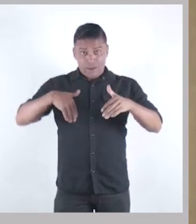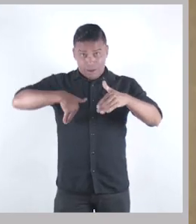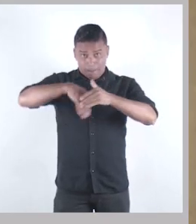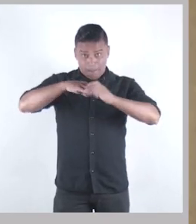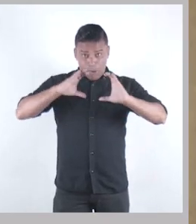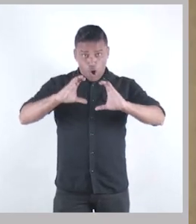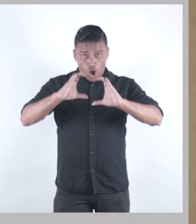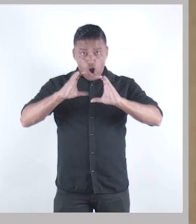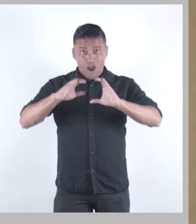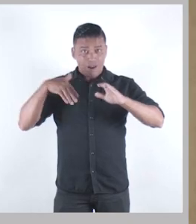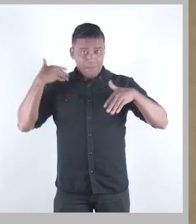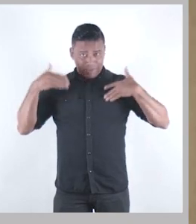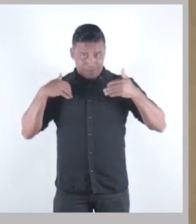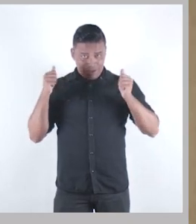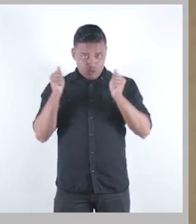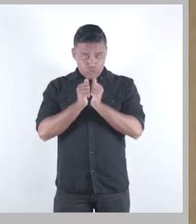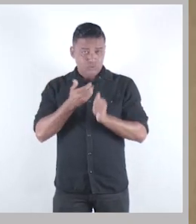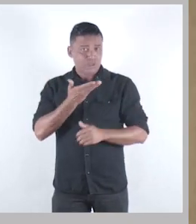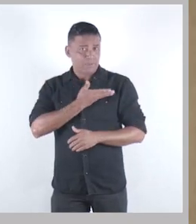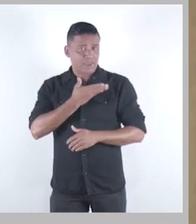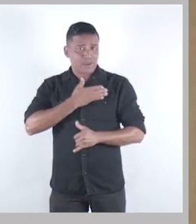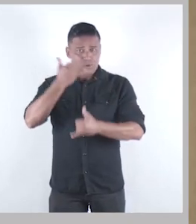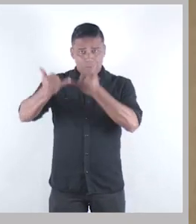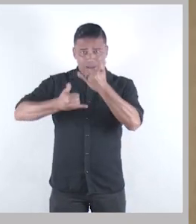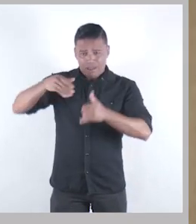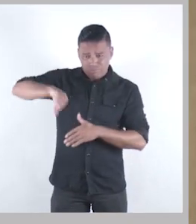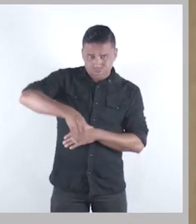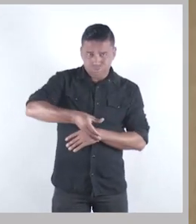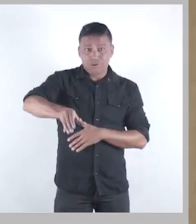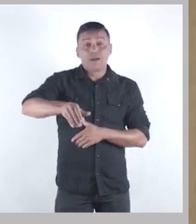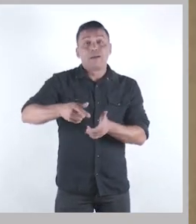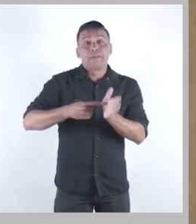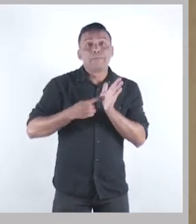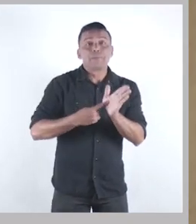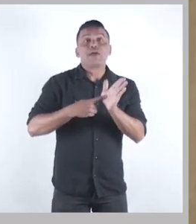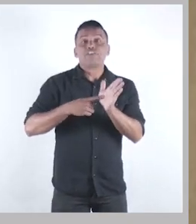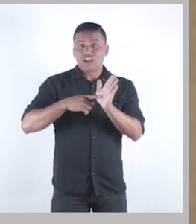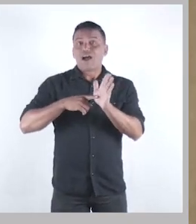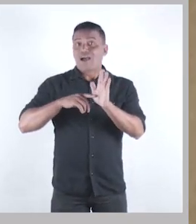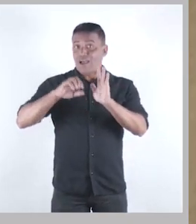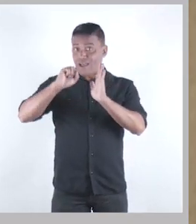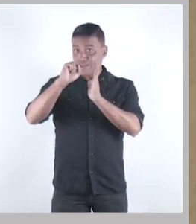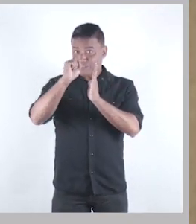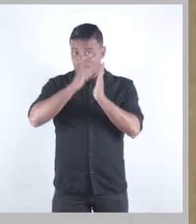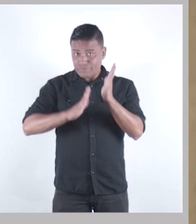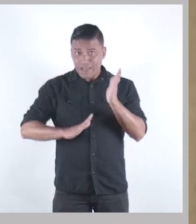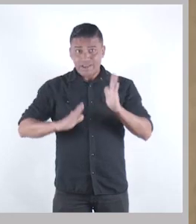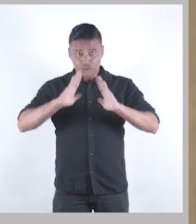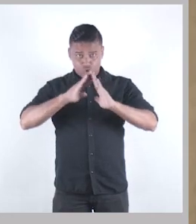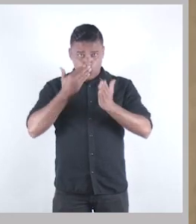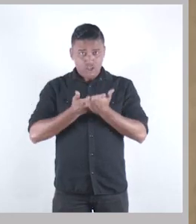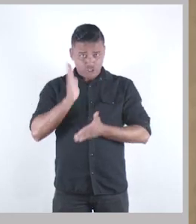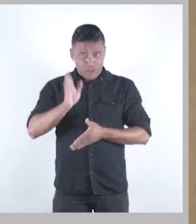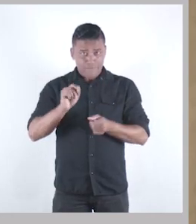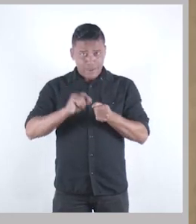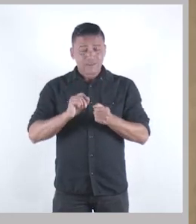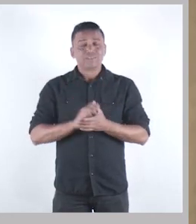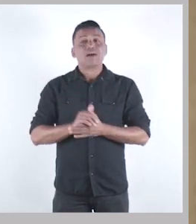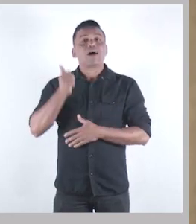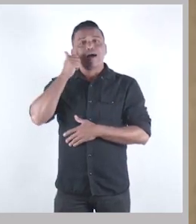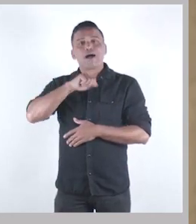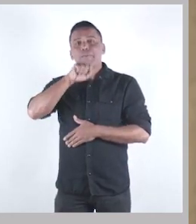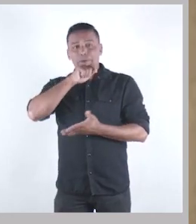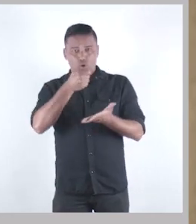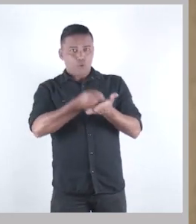queria passear com os amiguinhos, brincar com carrinhos. Primeiro presente que já fez o trabalho de casa. E a minha mãe idem, né? E a minha mãe